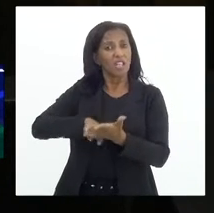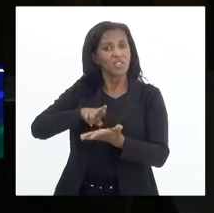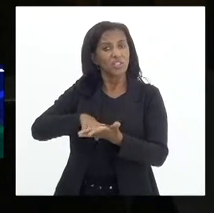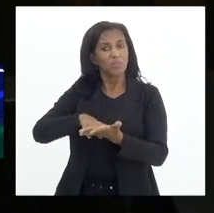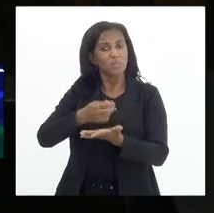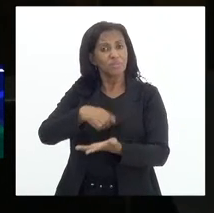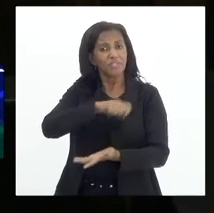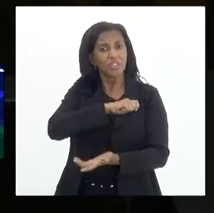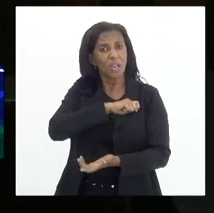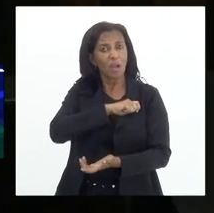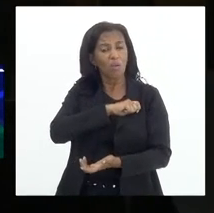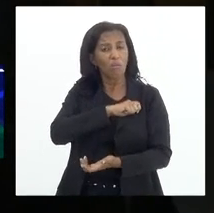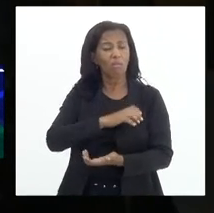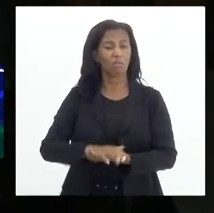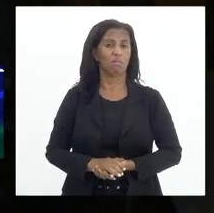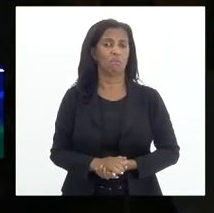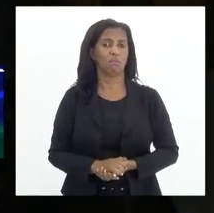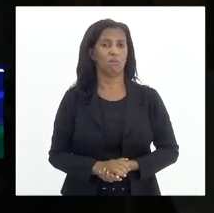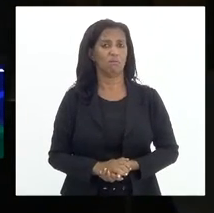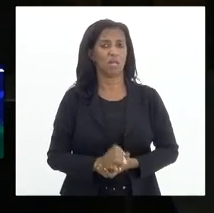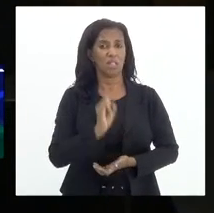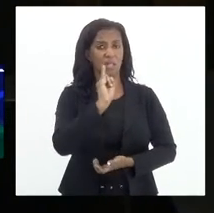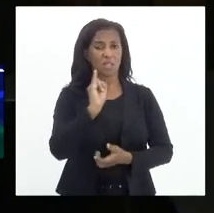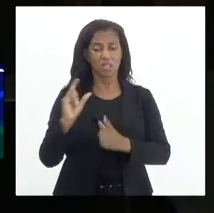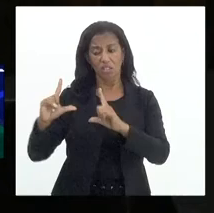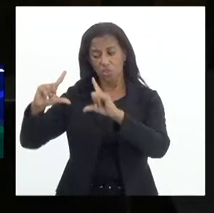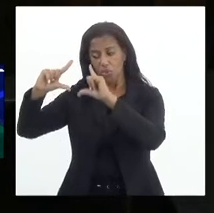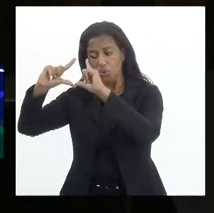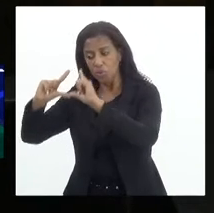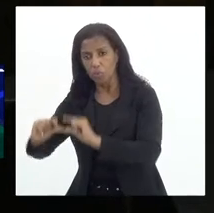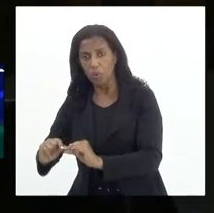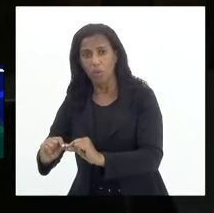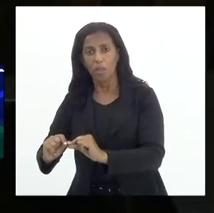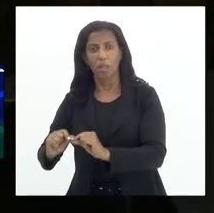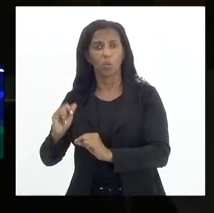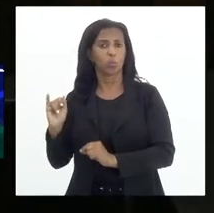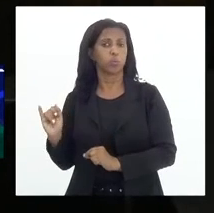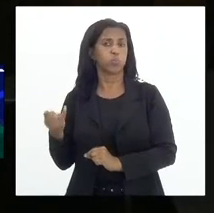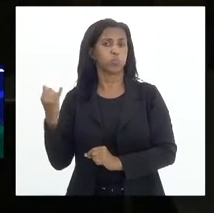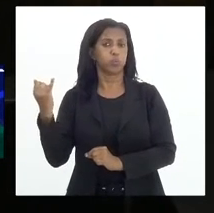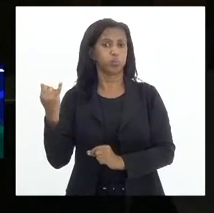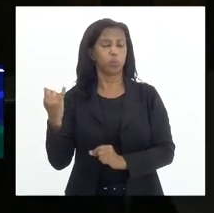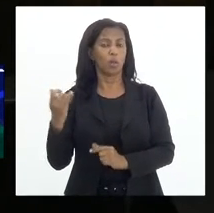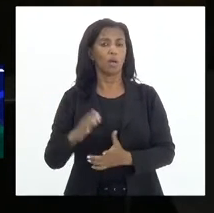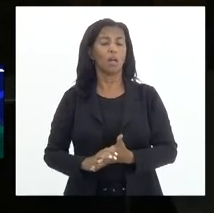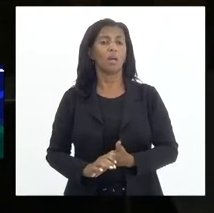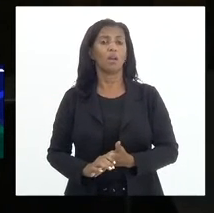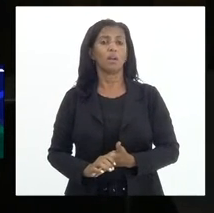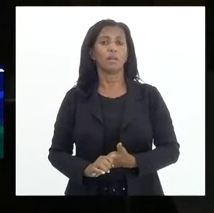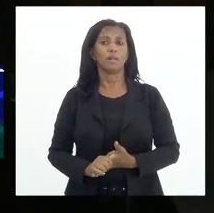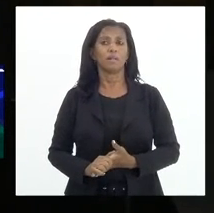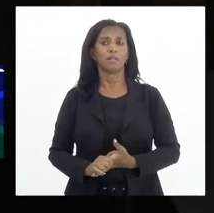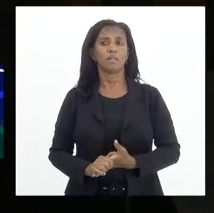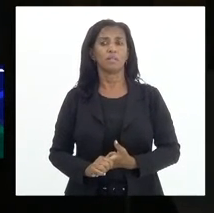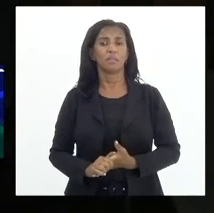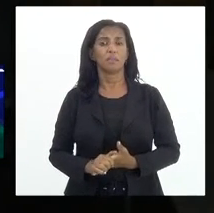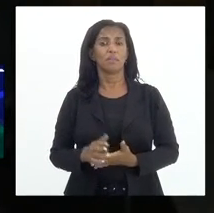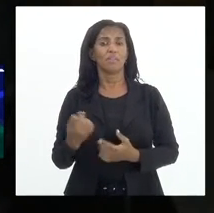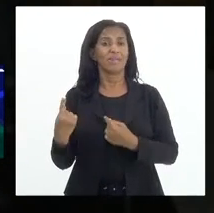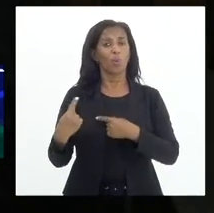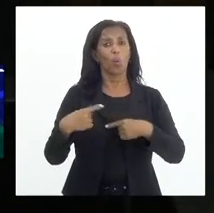fiscal. Se a gente reduzir a alíquota, estaremos infringindo o